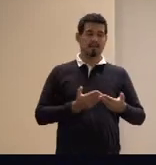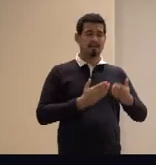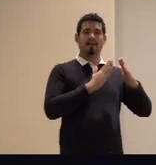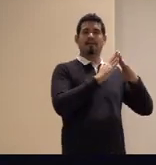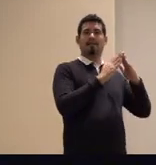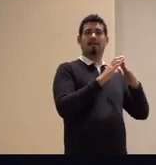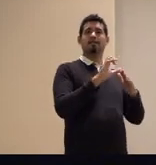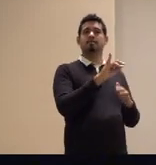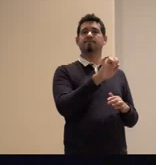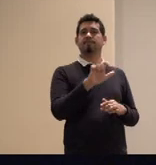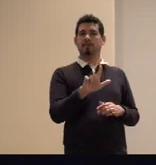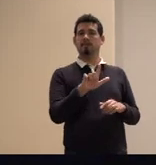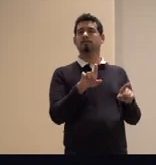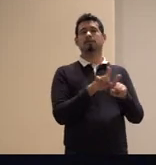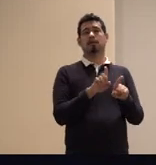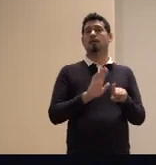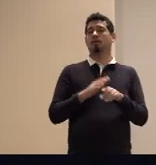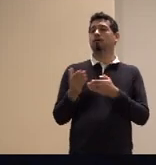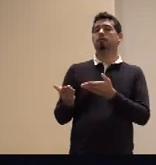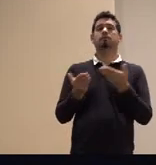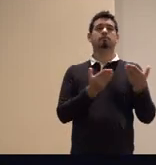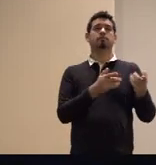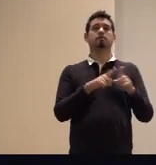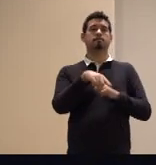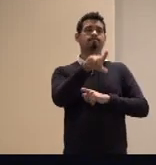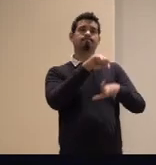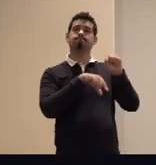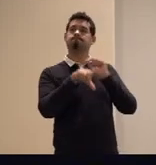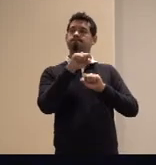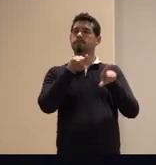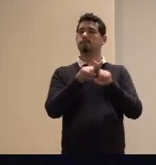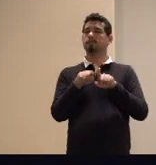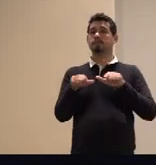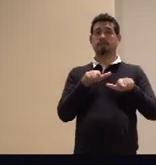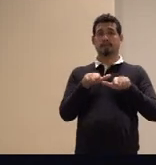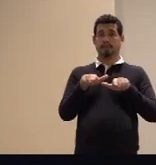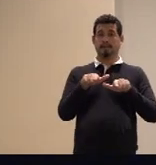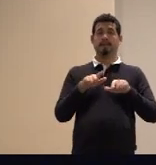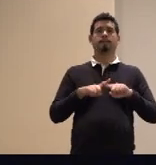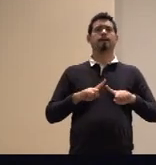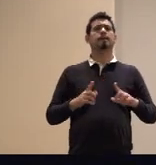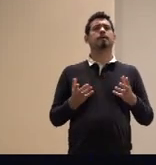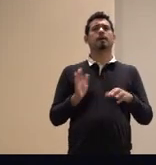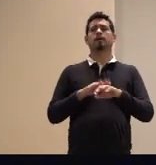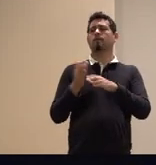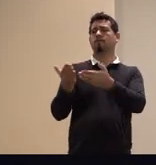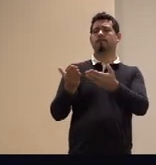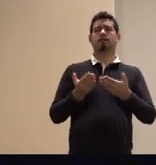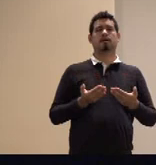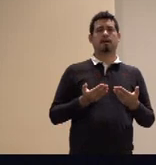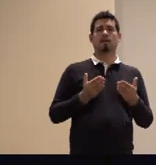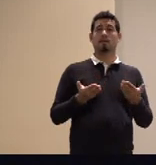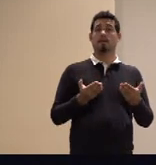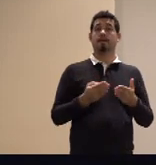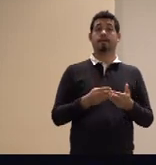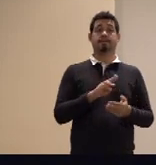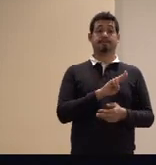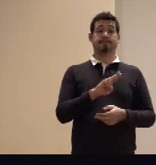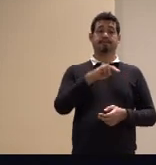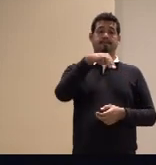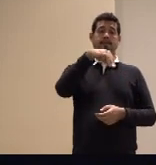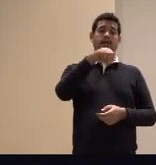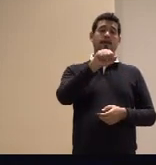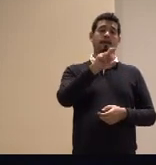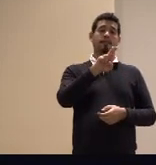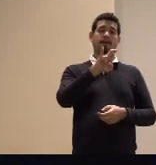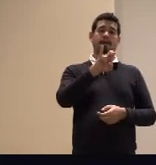Civil nesse momento aí de decisões do Executivo. Bom, queria cumprimentar aqui a Maristela, minha